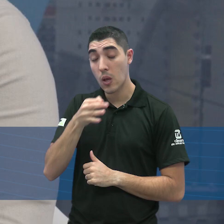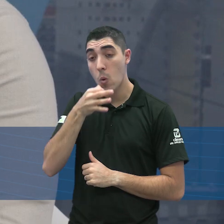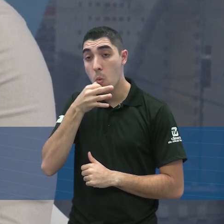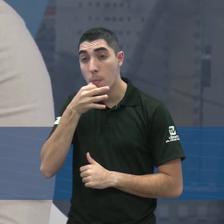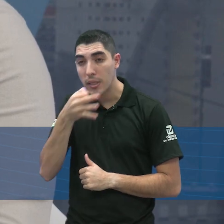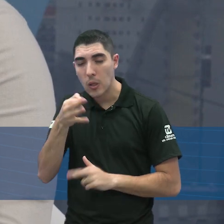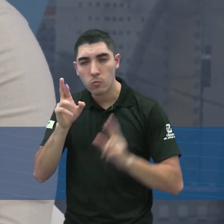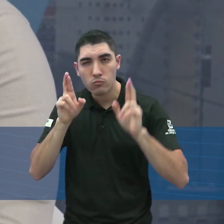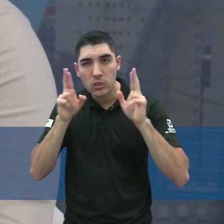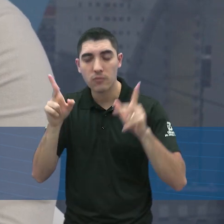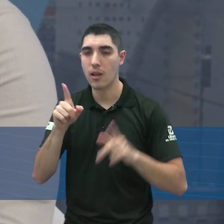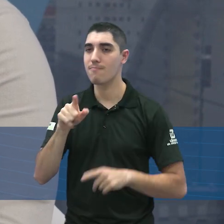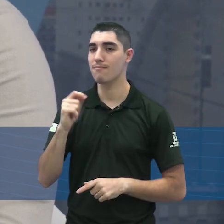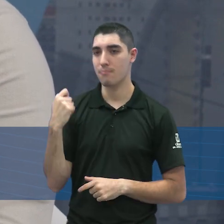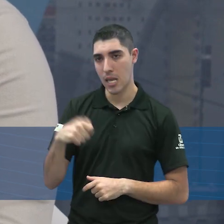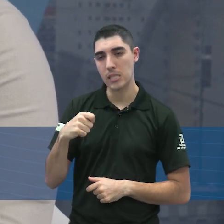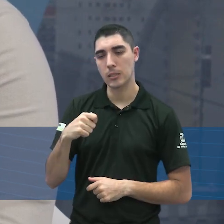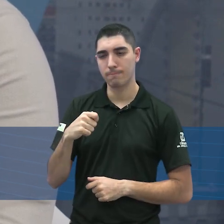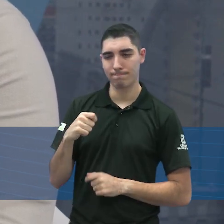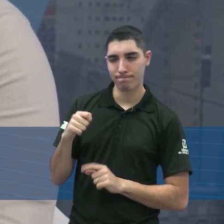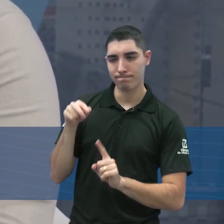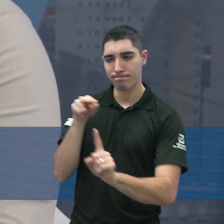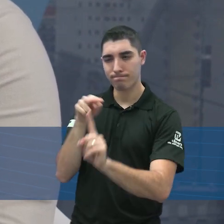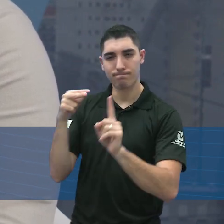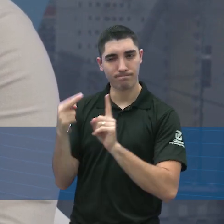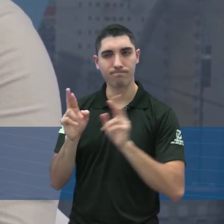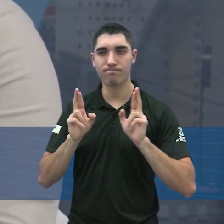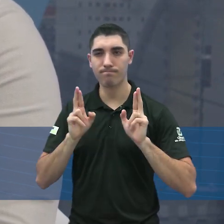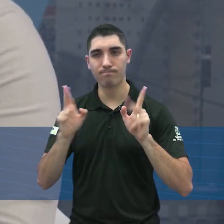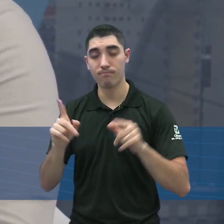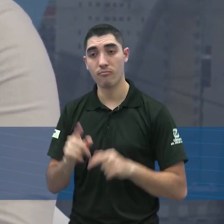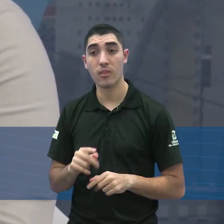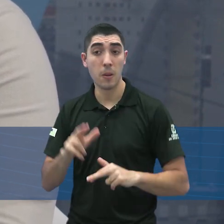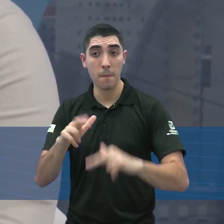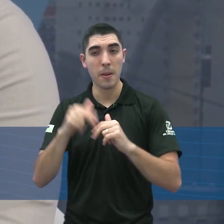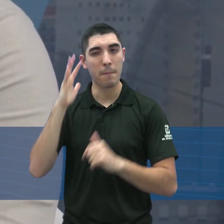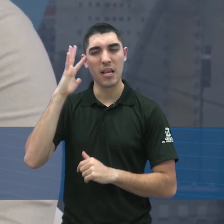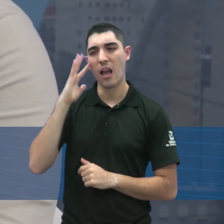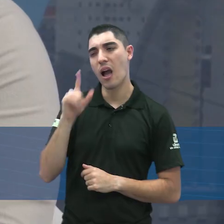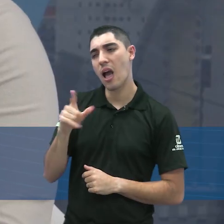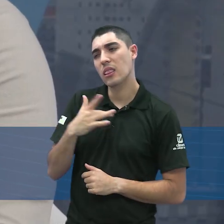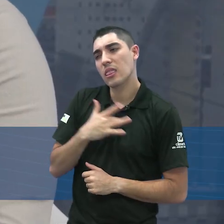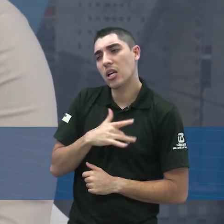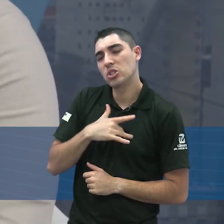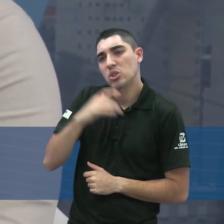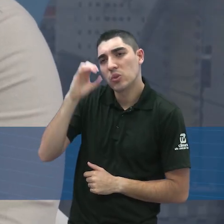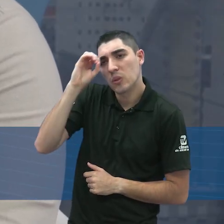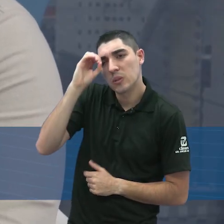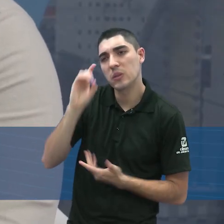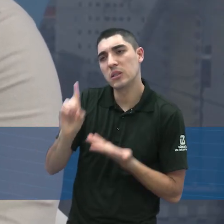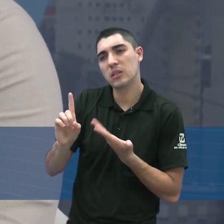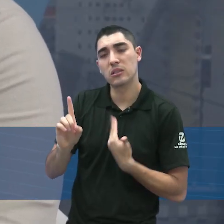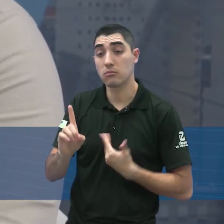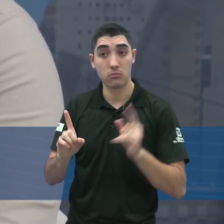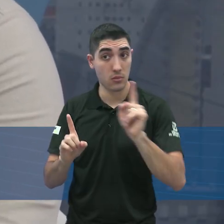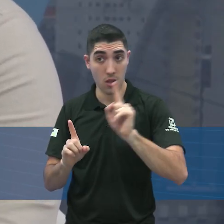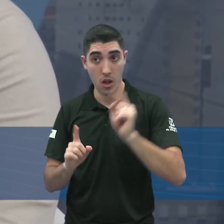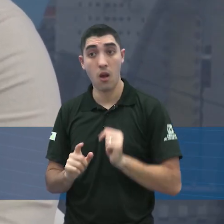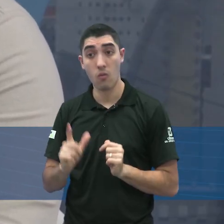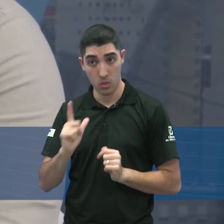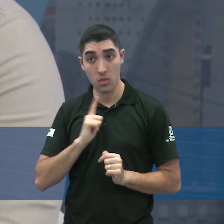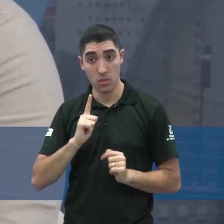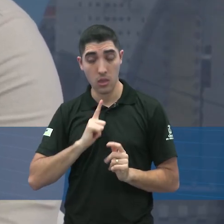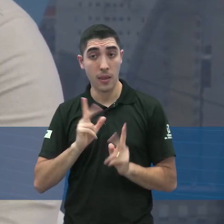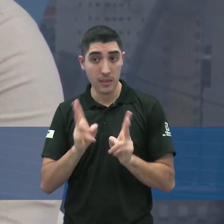crítico ele é fundamental. A gente não pode olhar para isso, né, com ingenuidade. Né? Existe sim um projeto